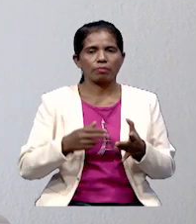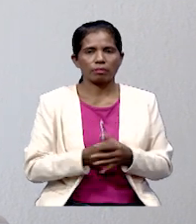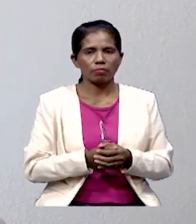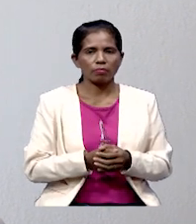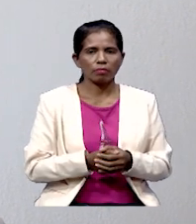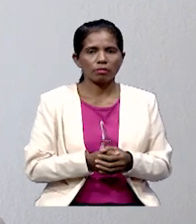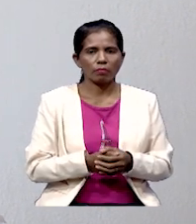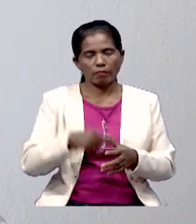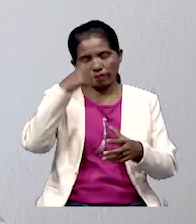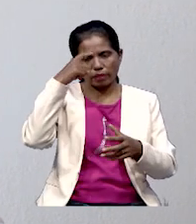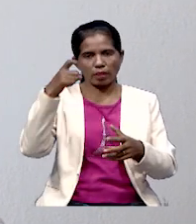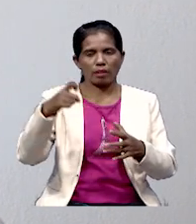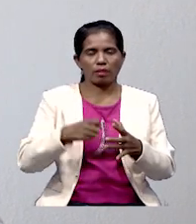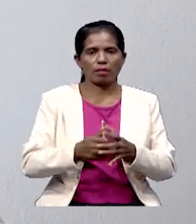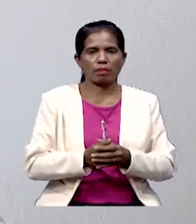Tama